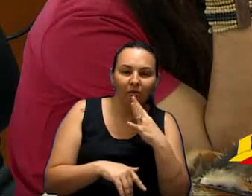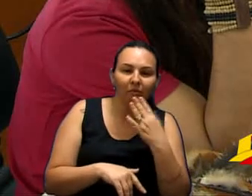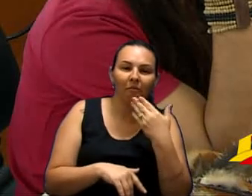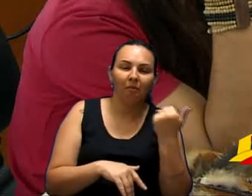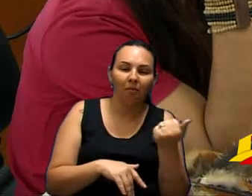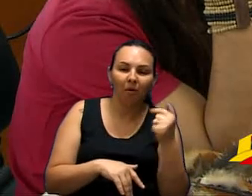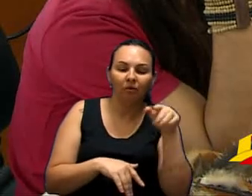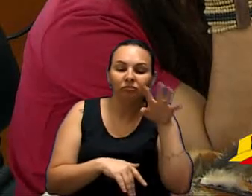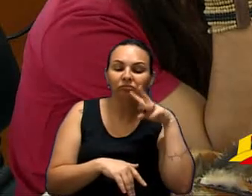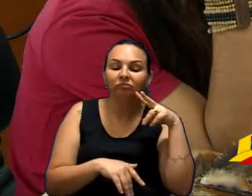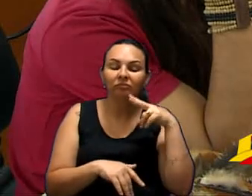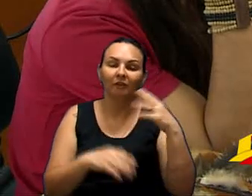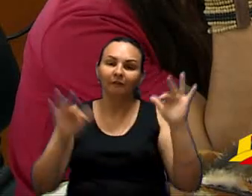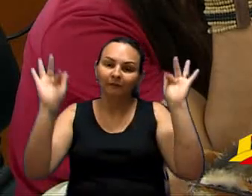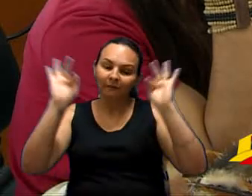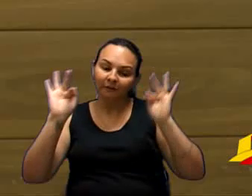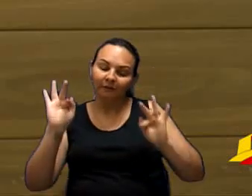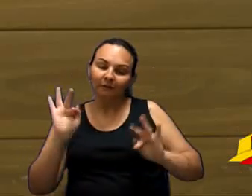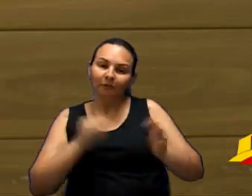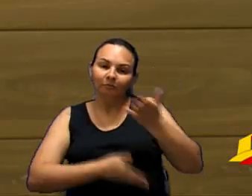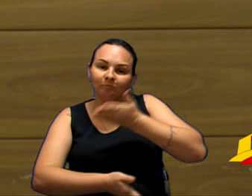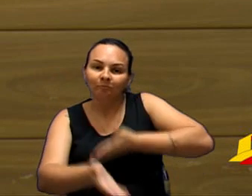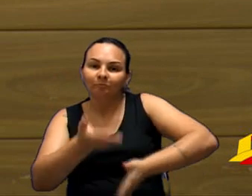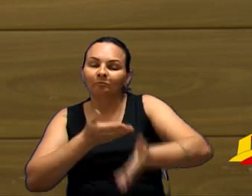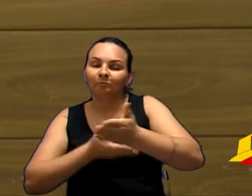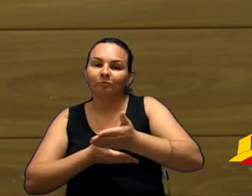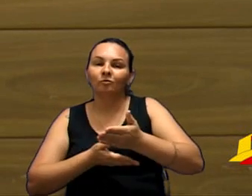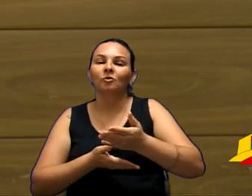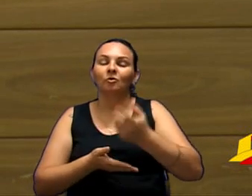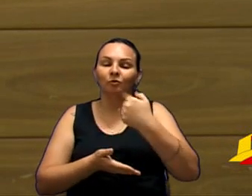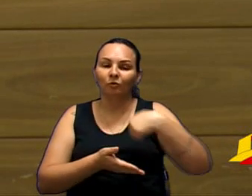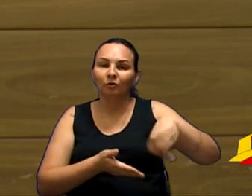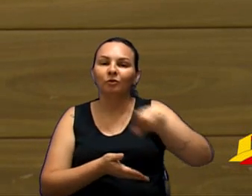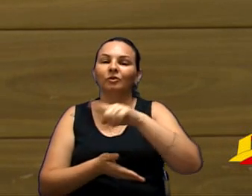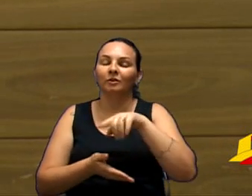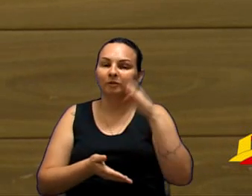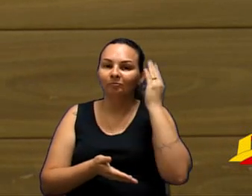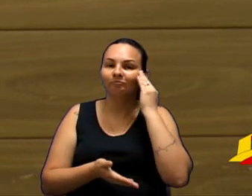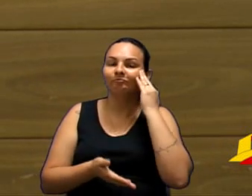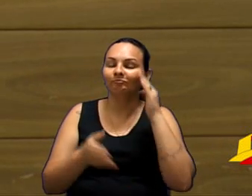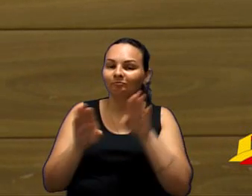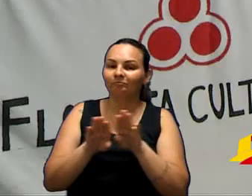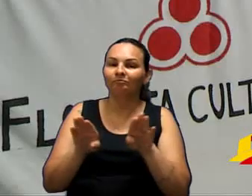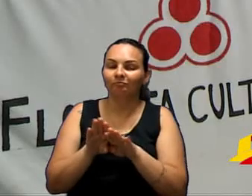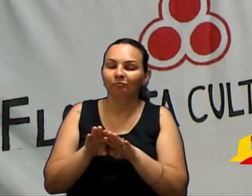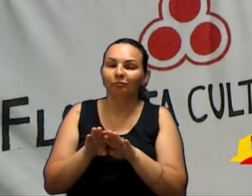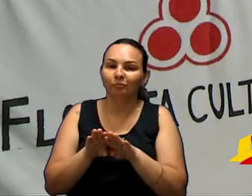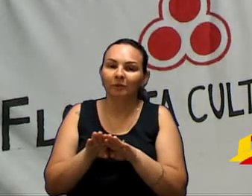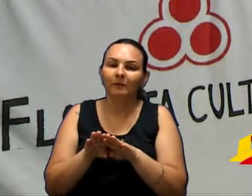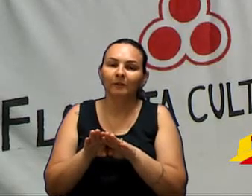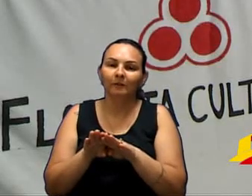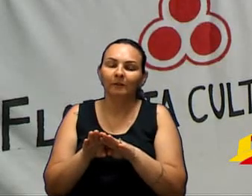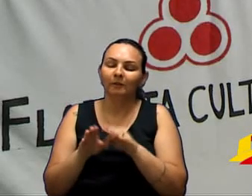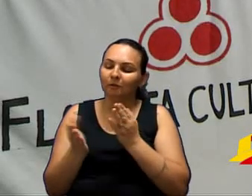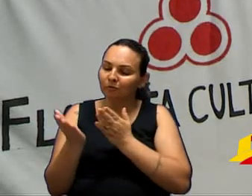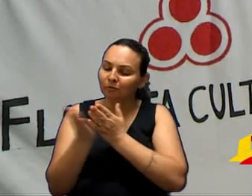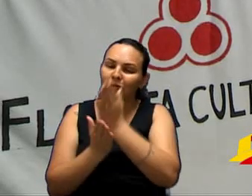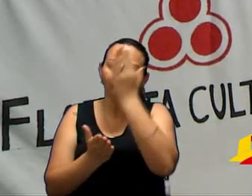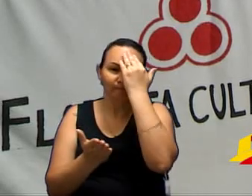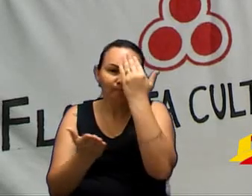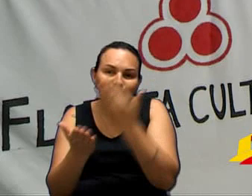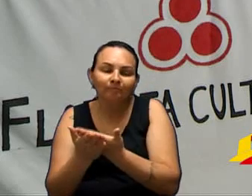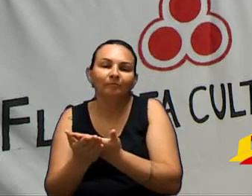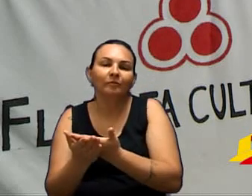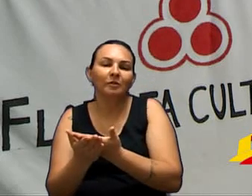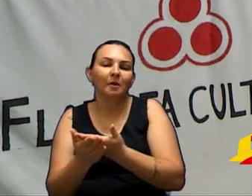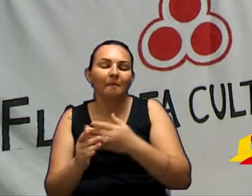parte é pelo reconhecimento de vocês aqui também pelo reconhecimento de cada área e segue confiante de que por mais remota que sejam